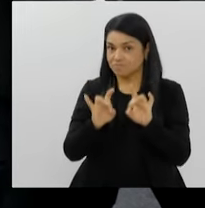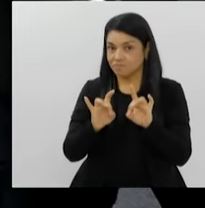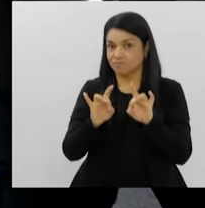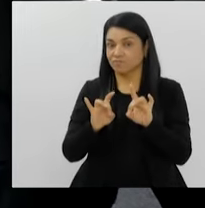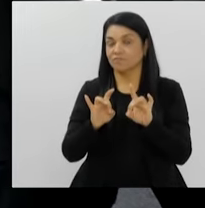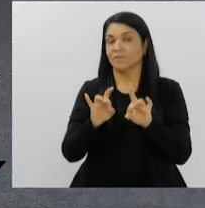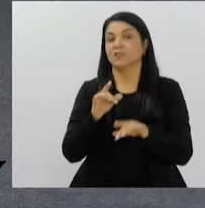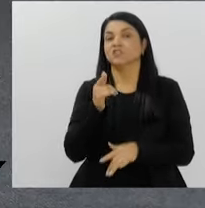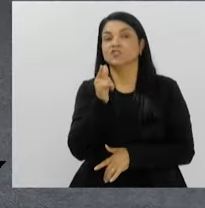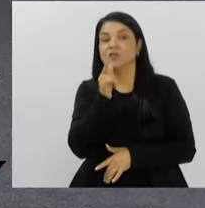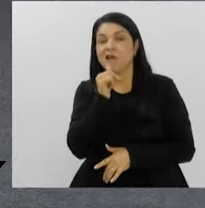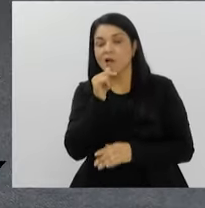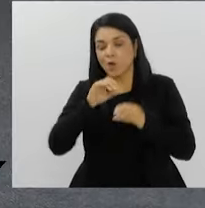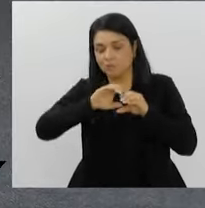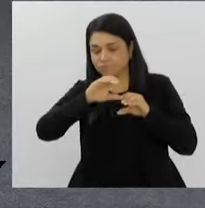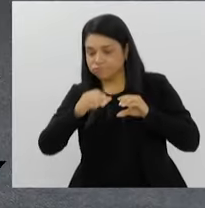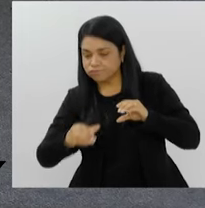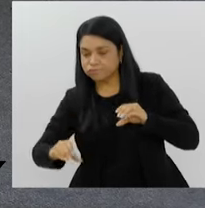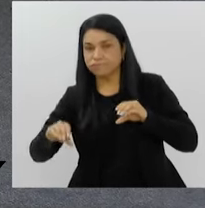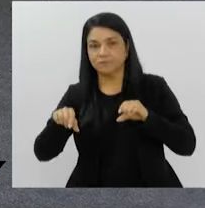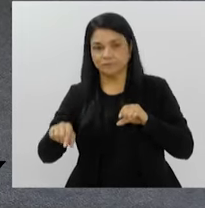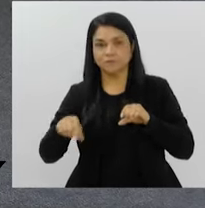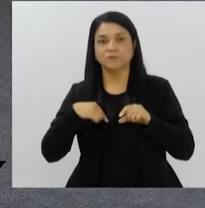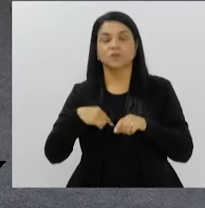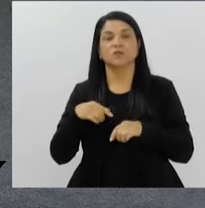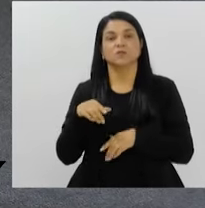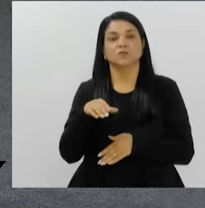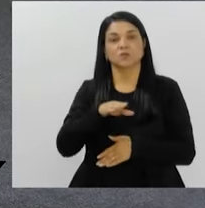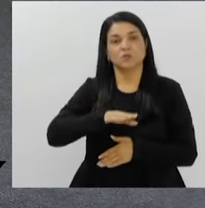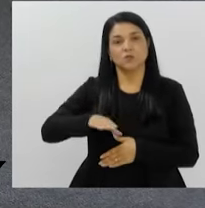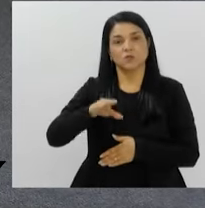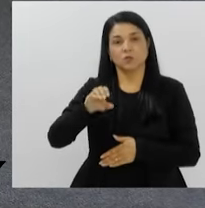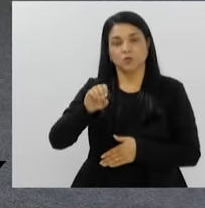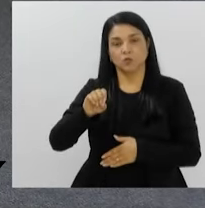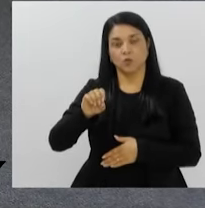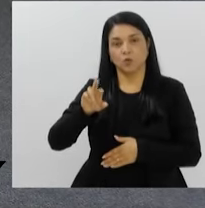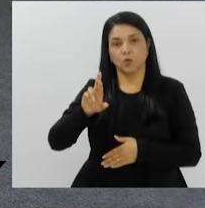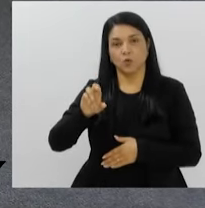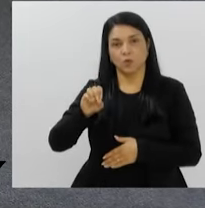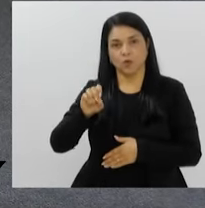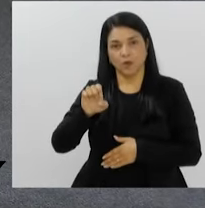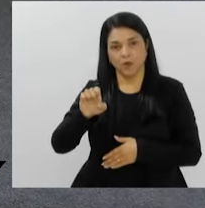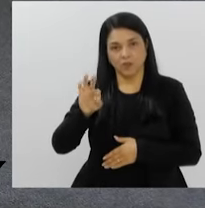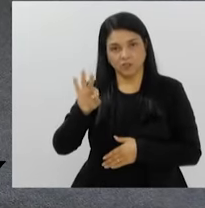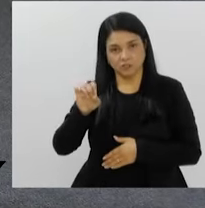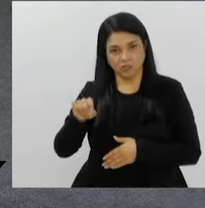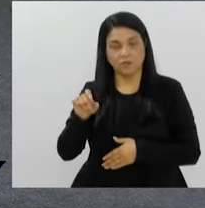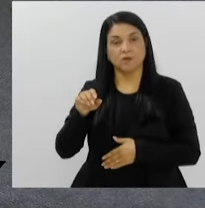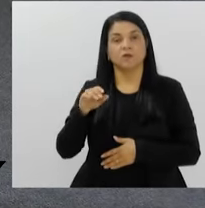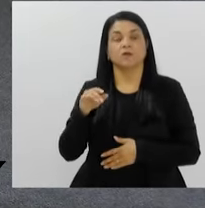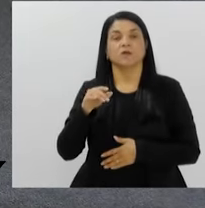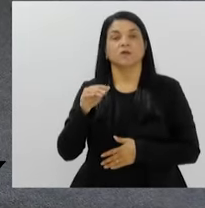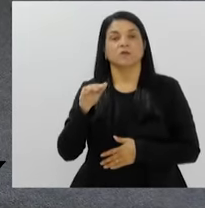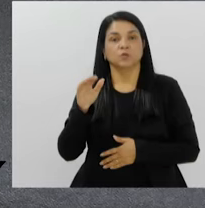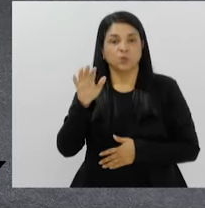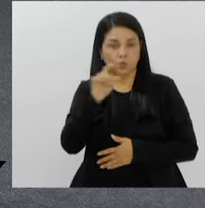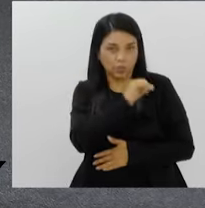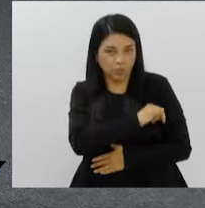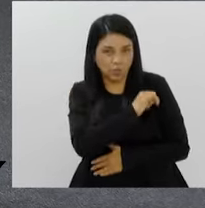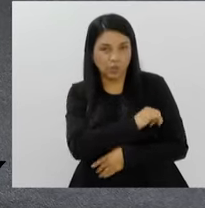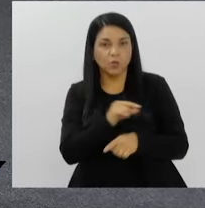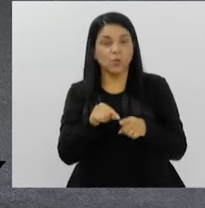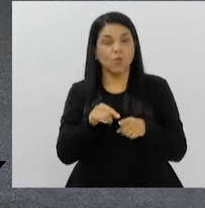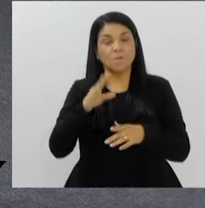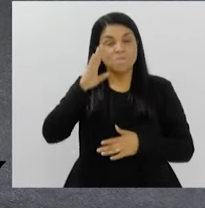água e saneamento. É caso no Norte e Noroeste Fluminense, são casos de outras concessionárias, mas, sobretudo, Águas do Rio, que tem que